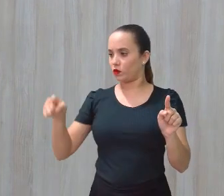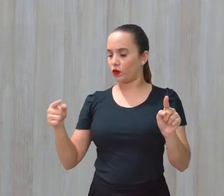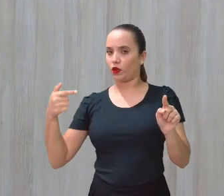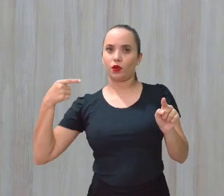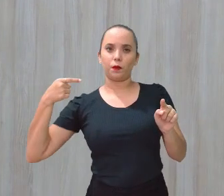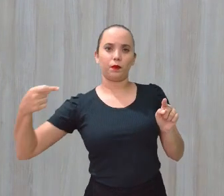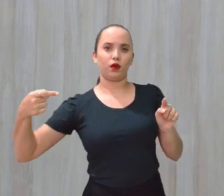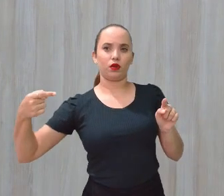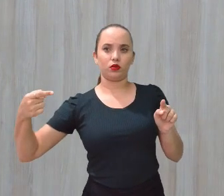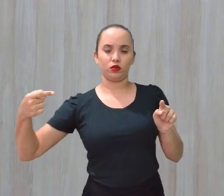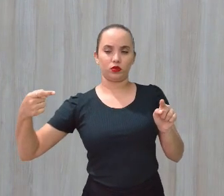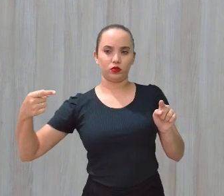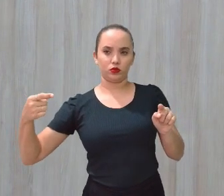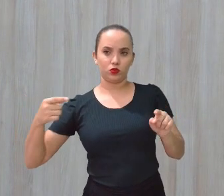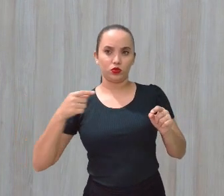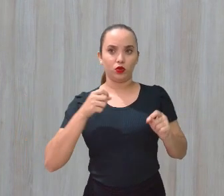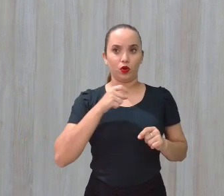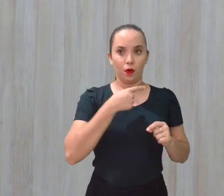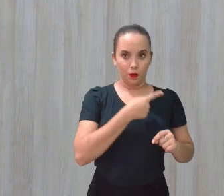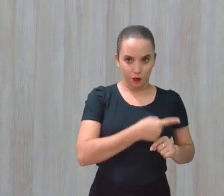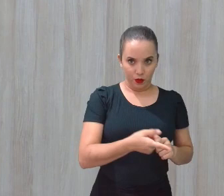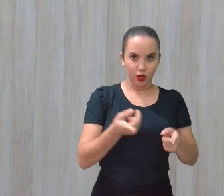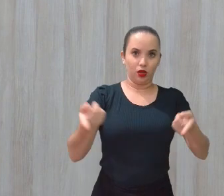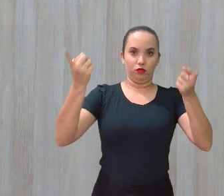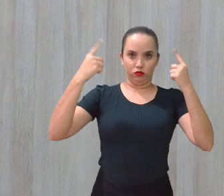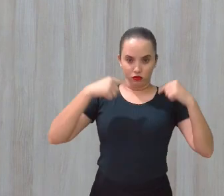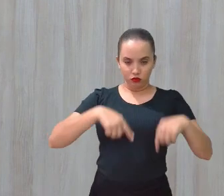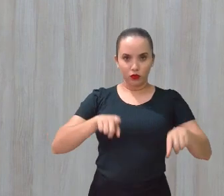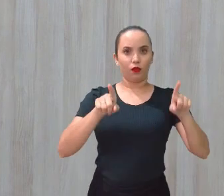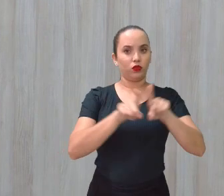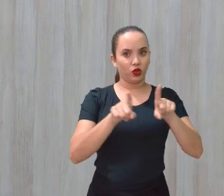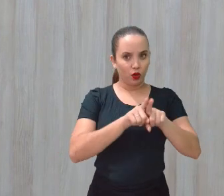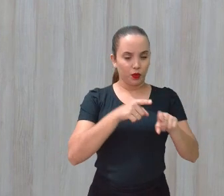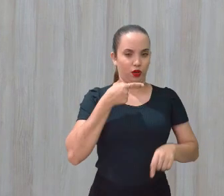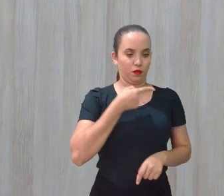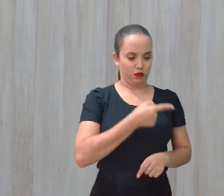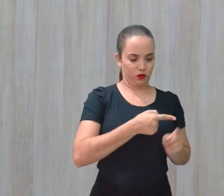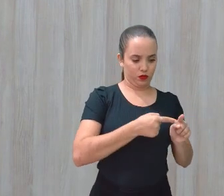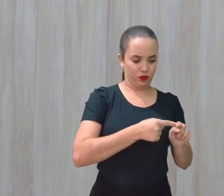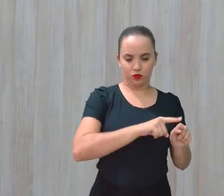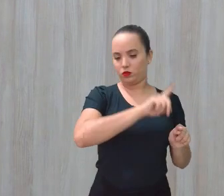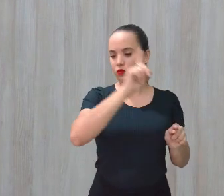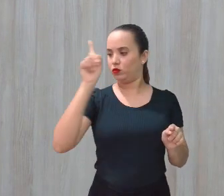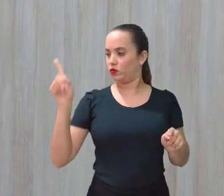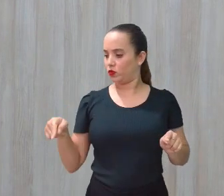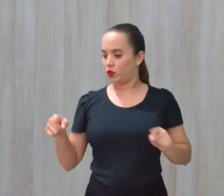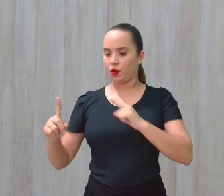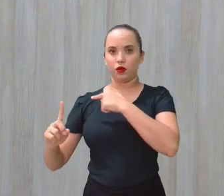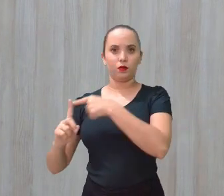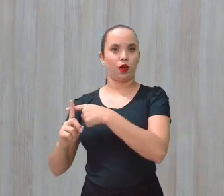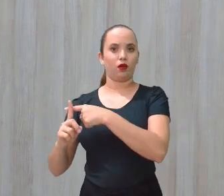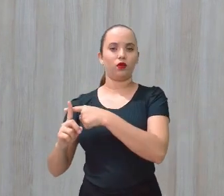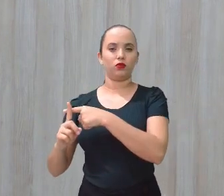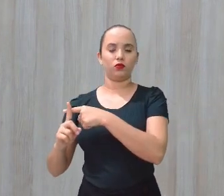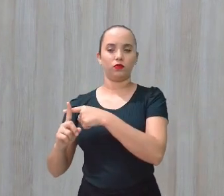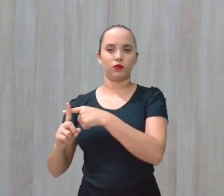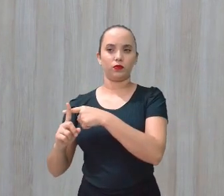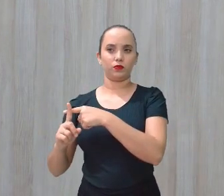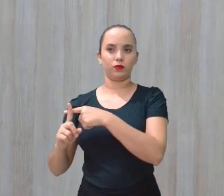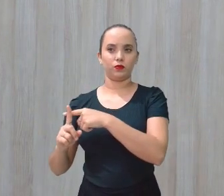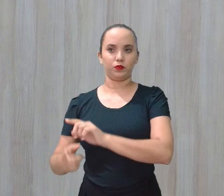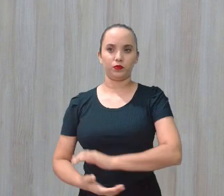para o outro lado, ele passa subtraindo. Quando eu tenho a subtração passando para o outro lado, passa como